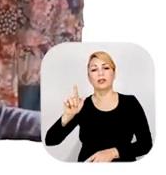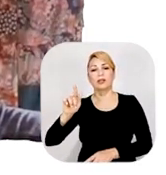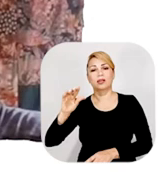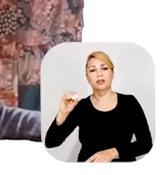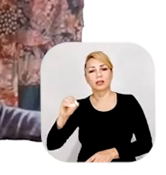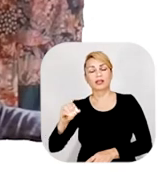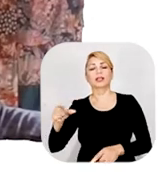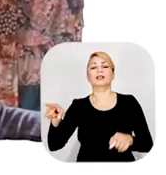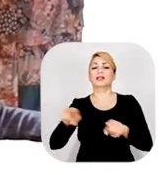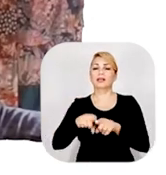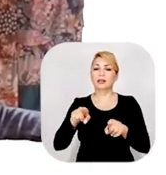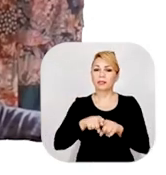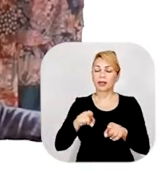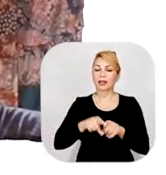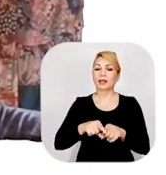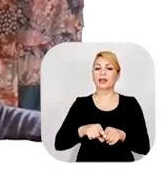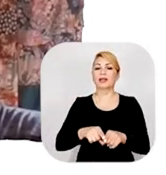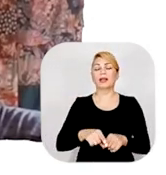próprio Rondon.